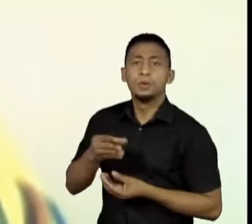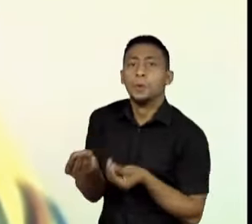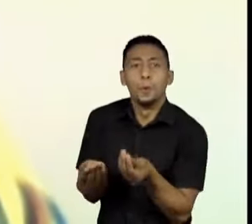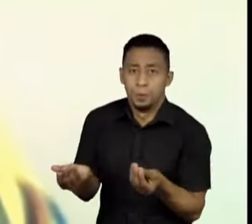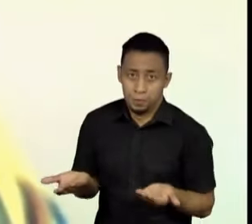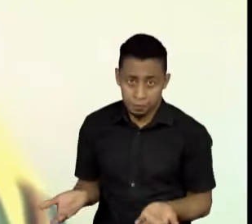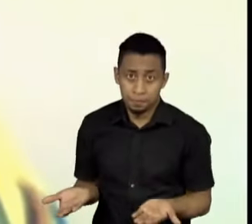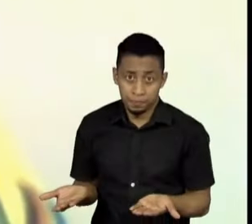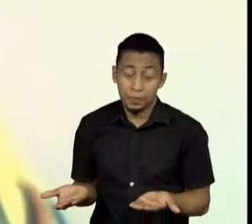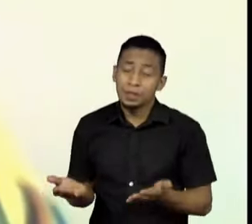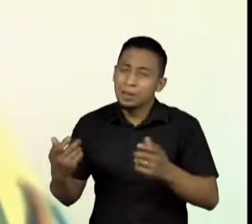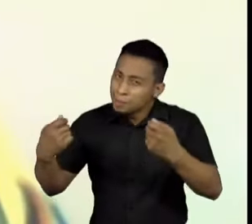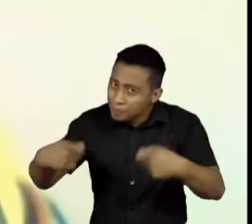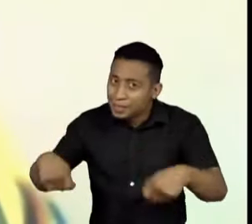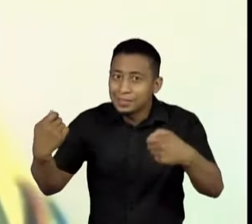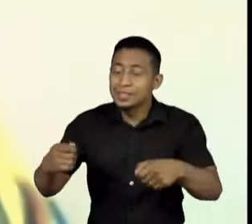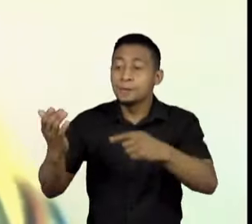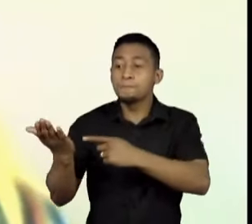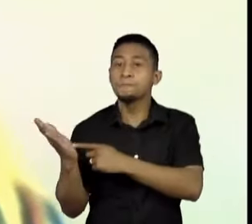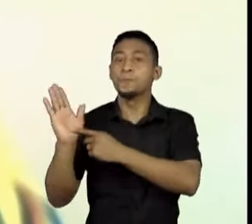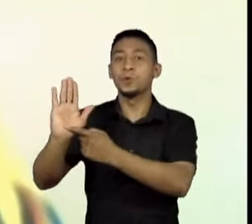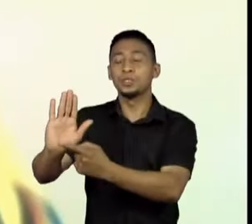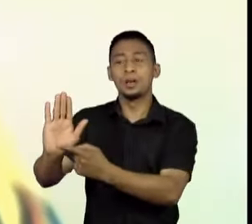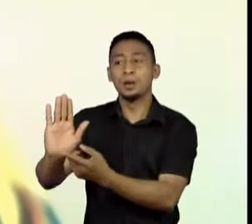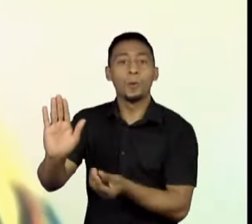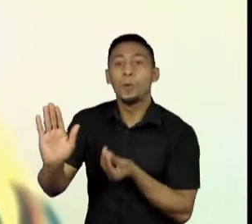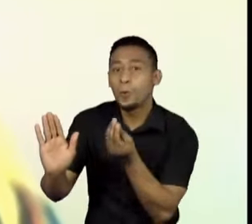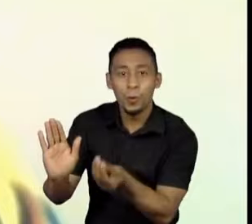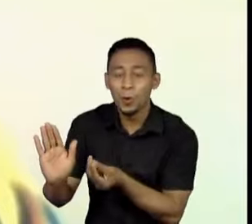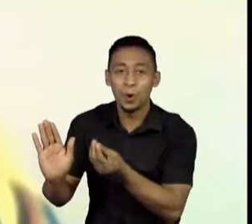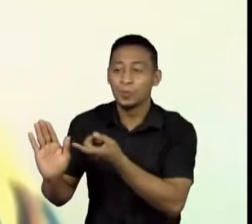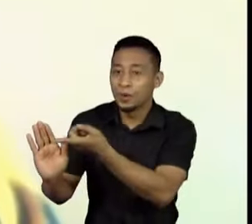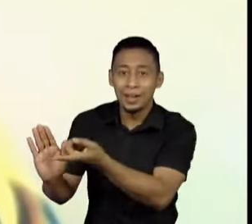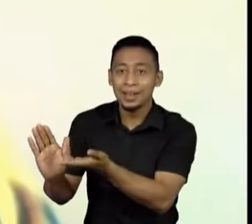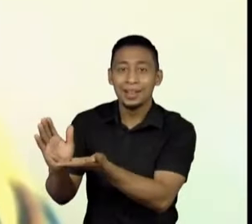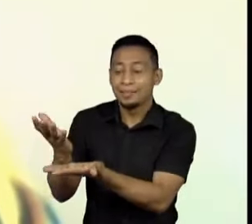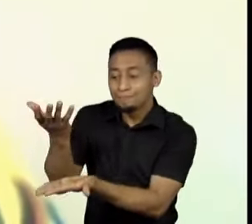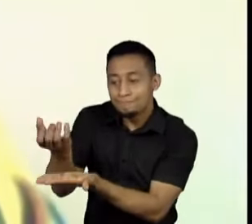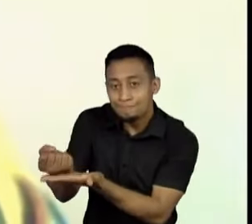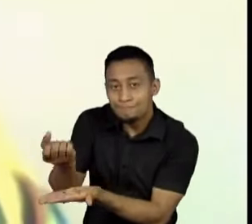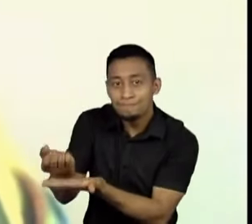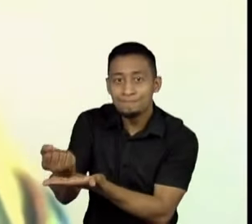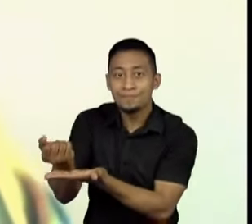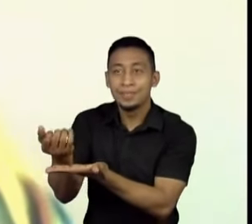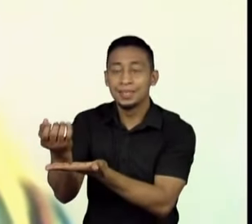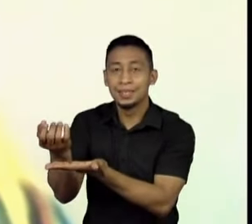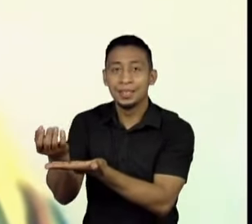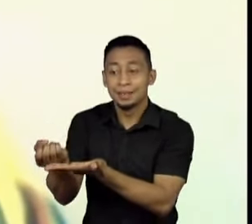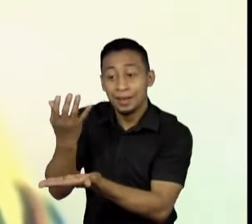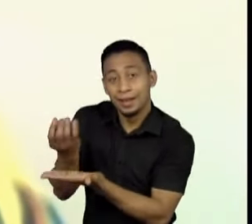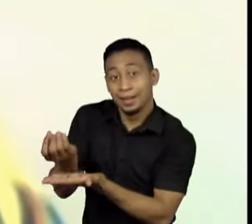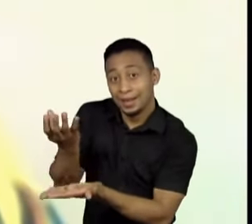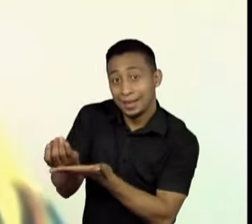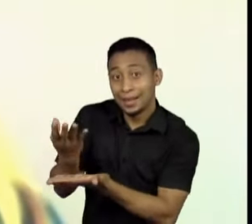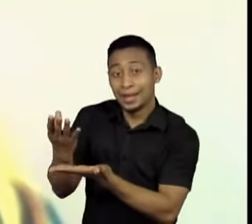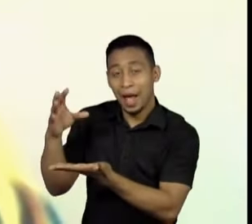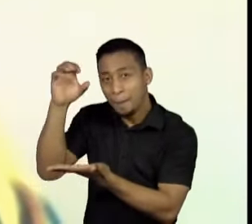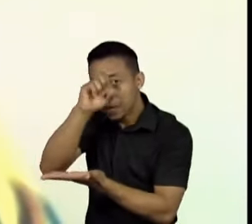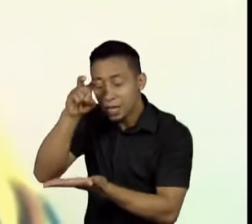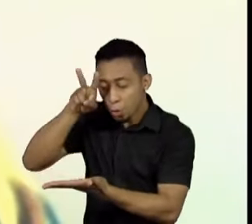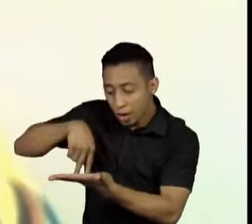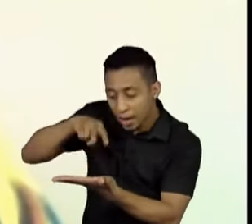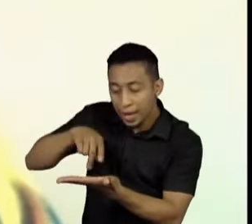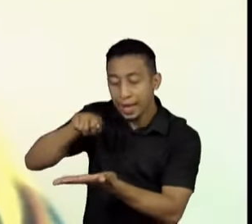sentido de deixar explícito quais foram as formas de letramento de Carolina, né? Como que se dá esse processo